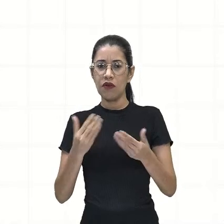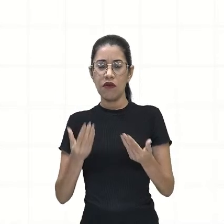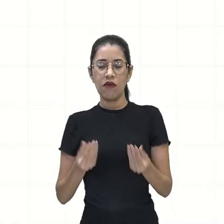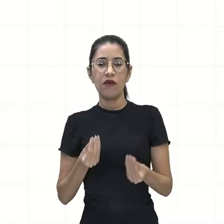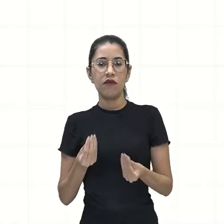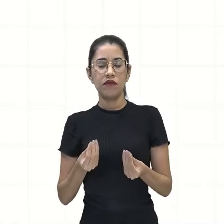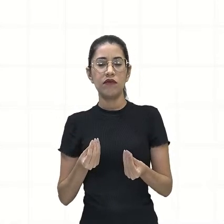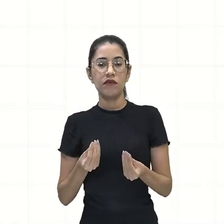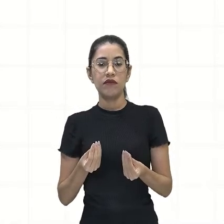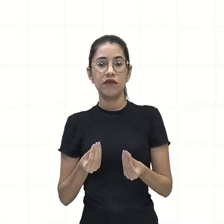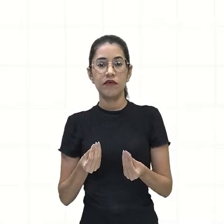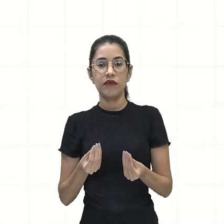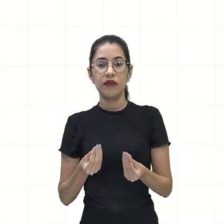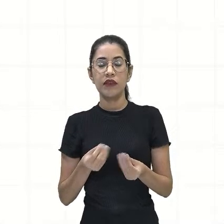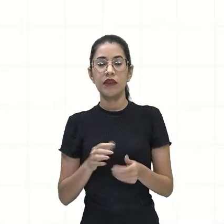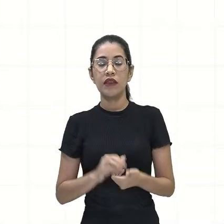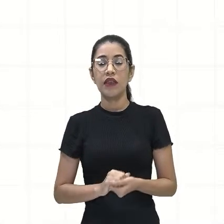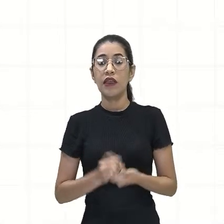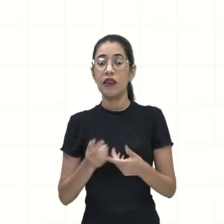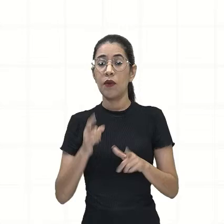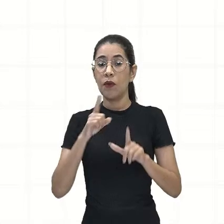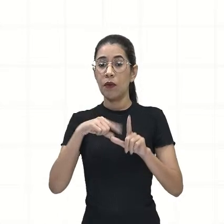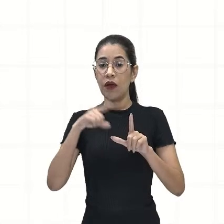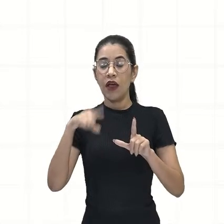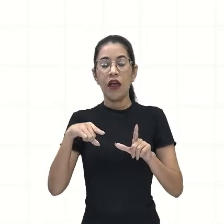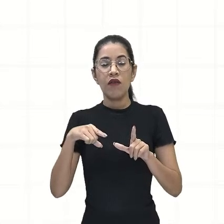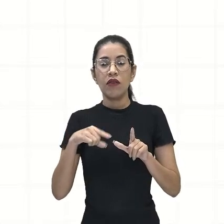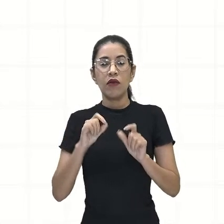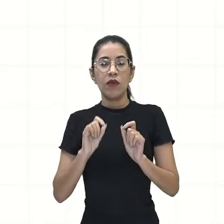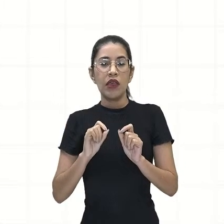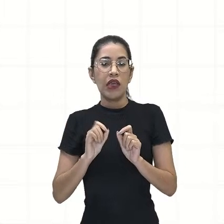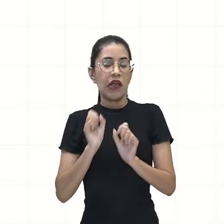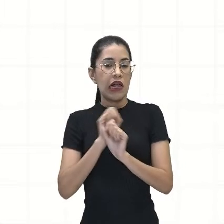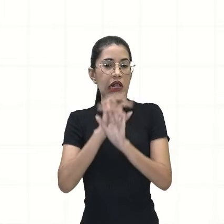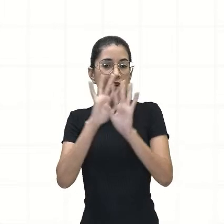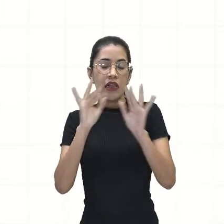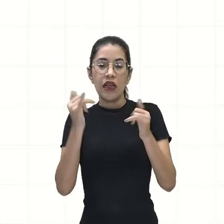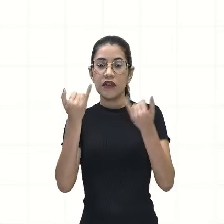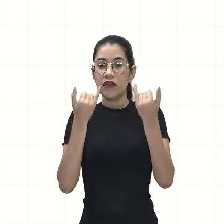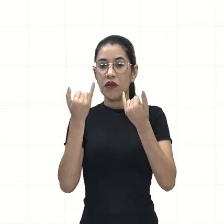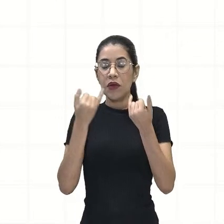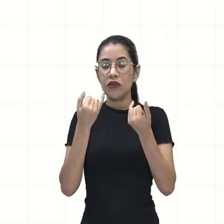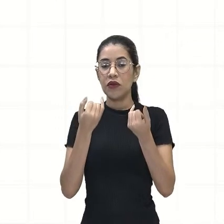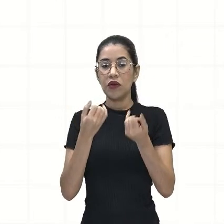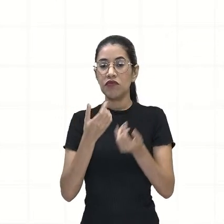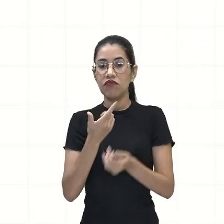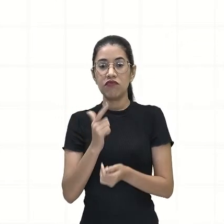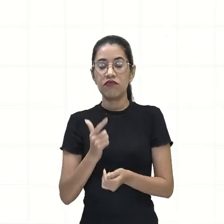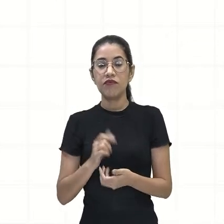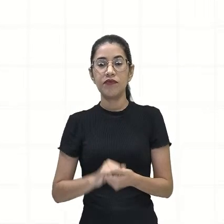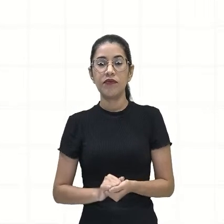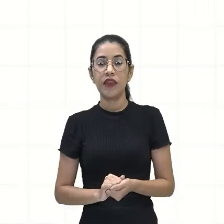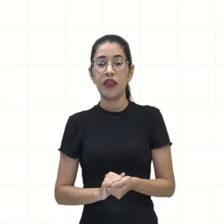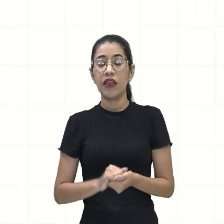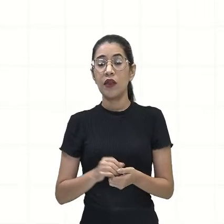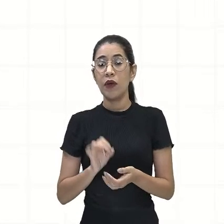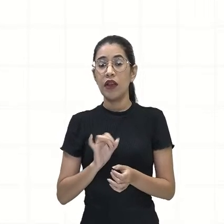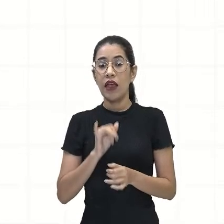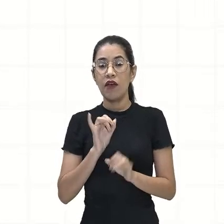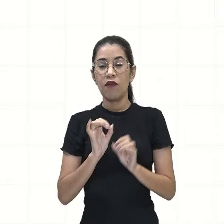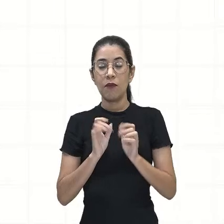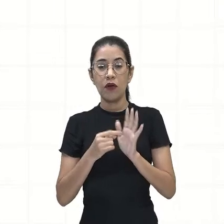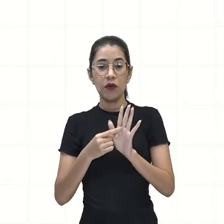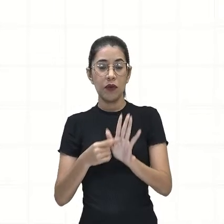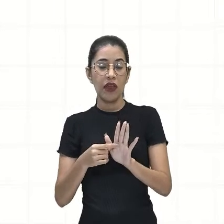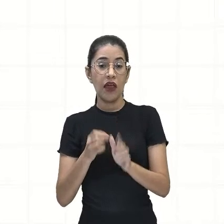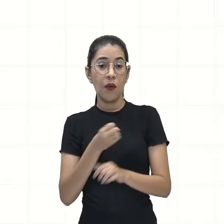Beleza? Então, esse gráfico aqui, ele não me deixa, não é muito claro o que está acontecendo. Ele confirma a quantidade, diz